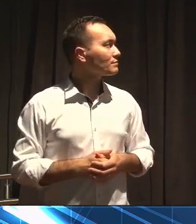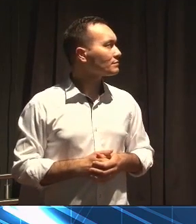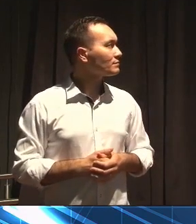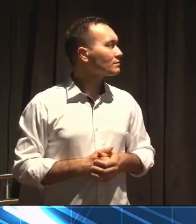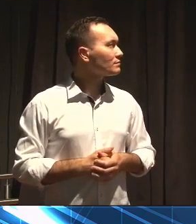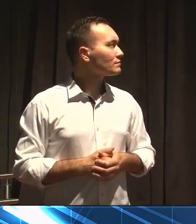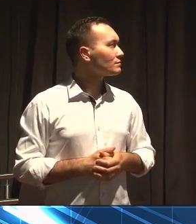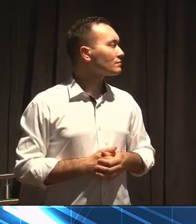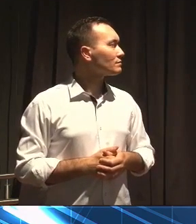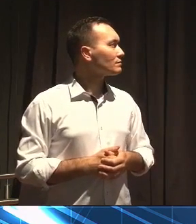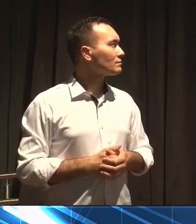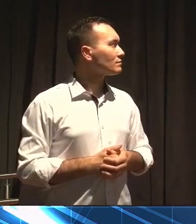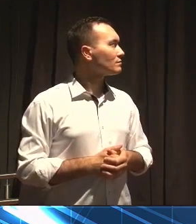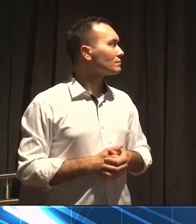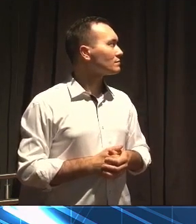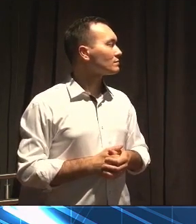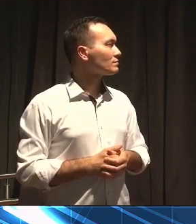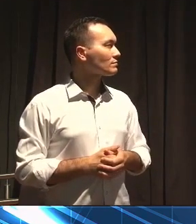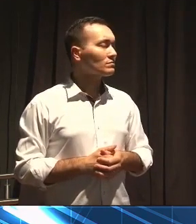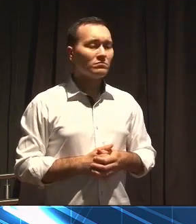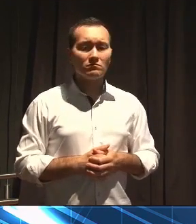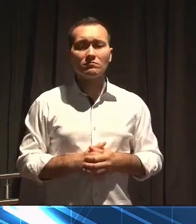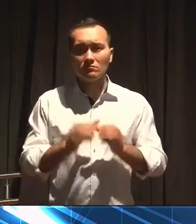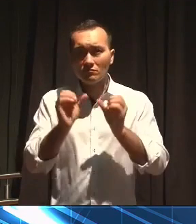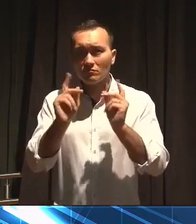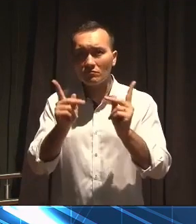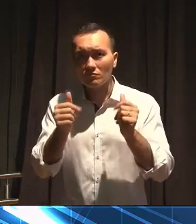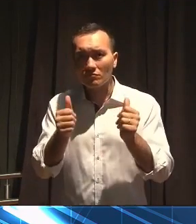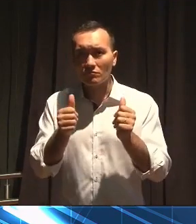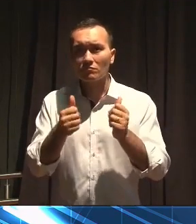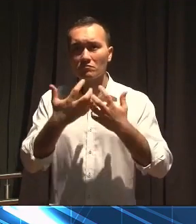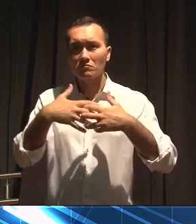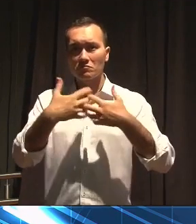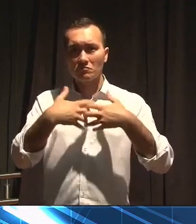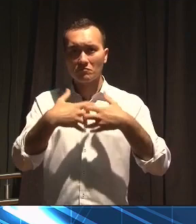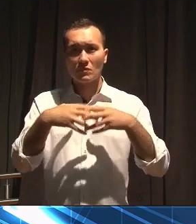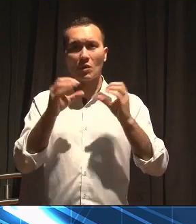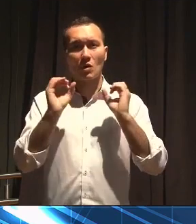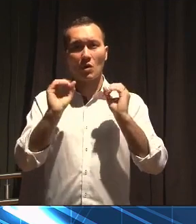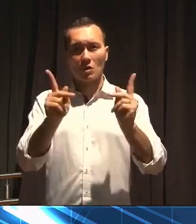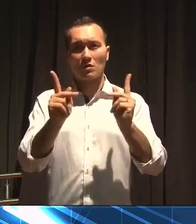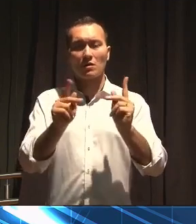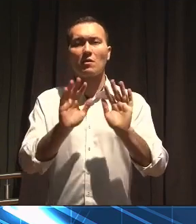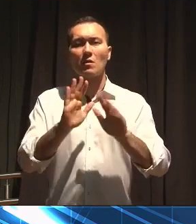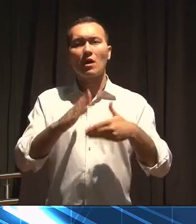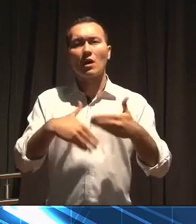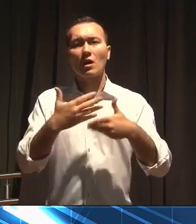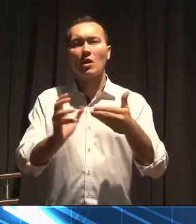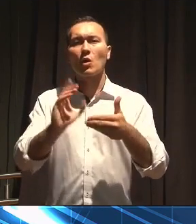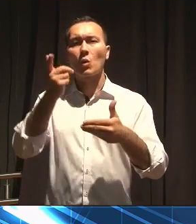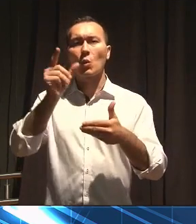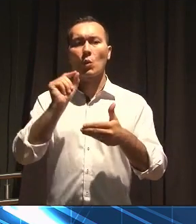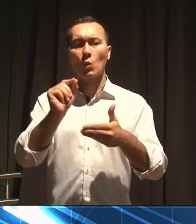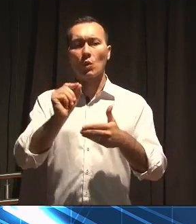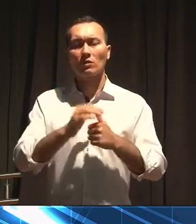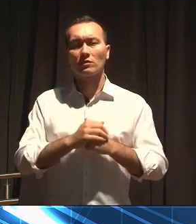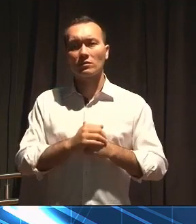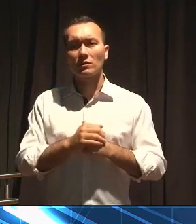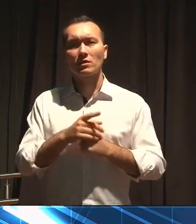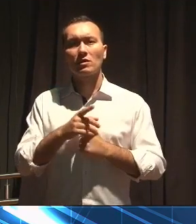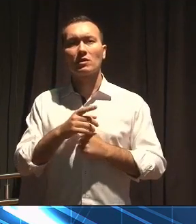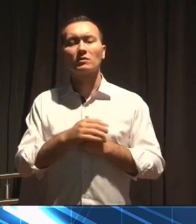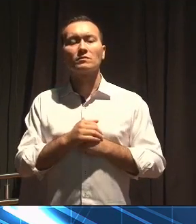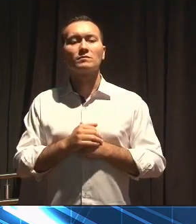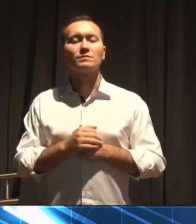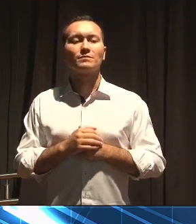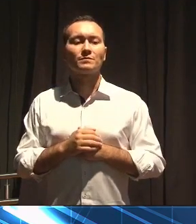Mas isso, no primeiro momento, ok, funcionou. Só que no segundo momento, a estratégia começou a ter que mudar, né? Então, o que que nós fizemos no